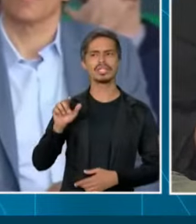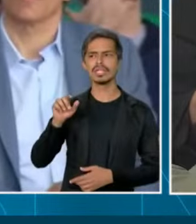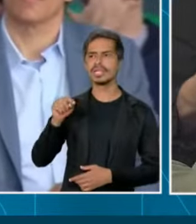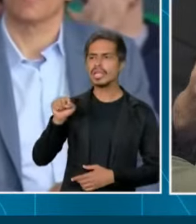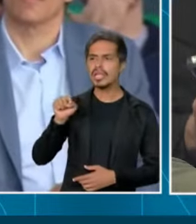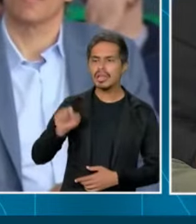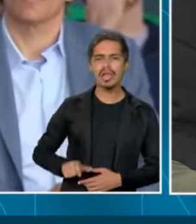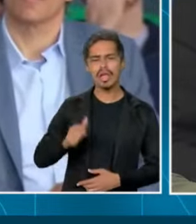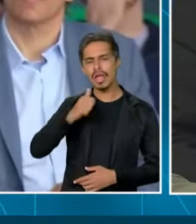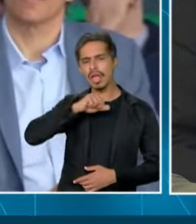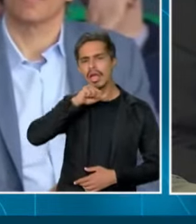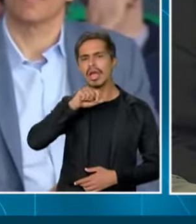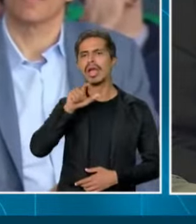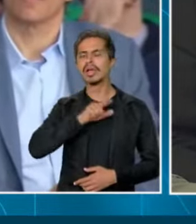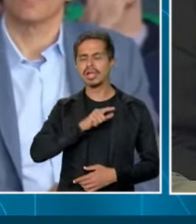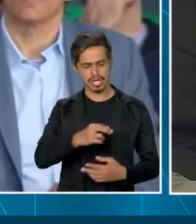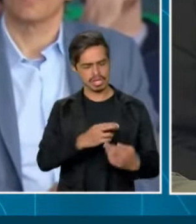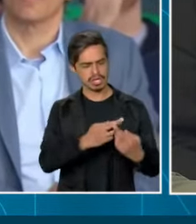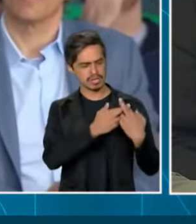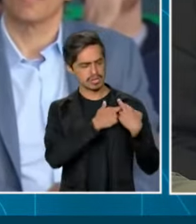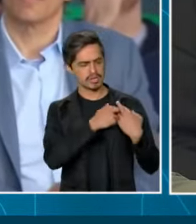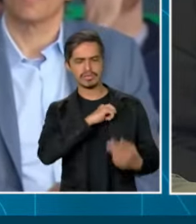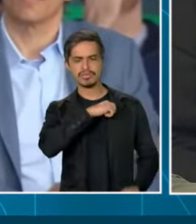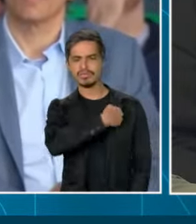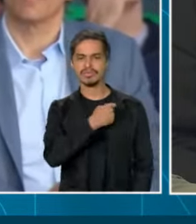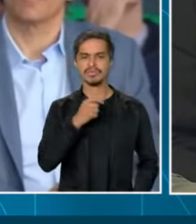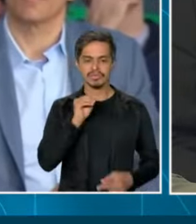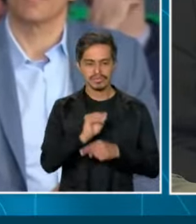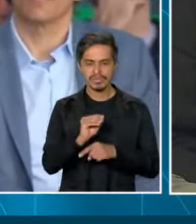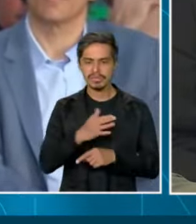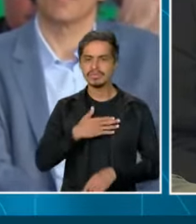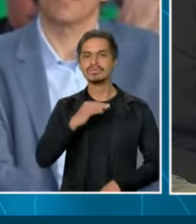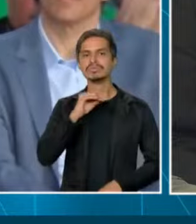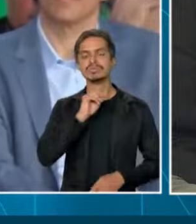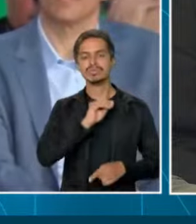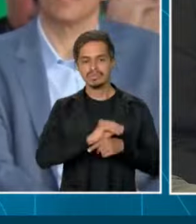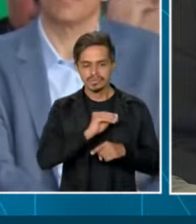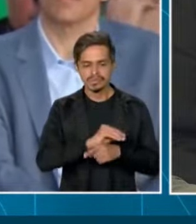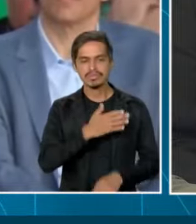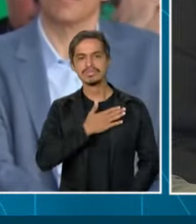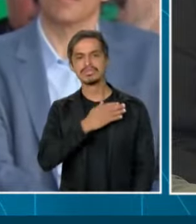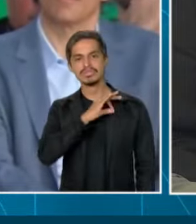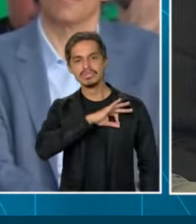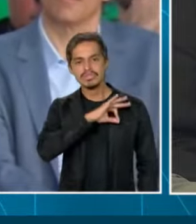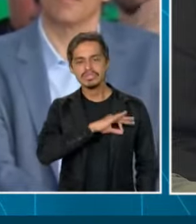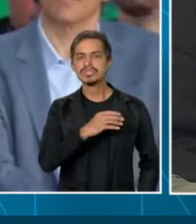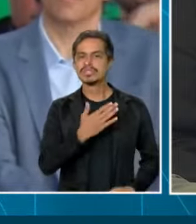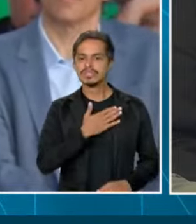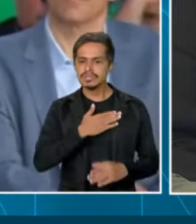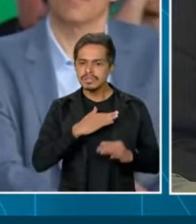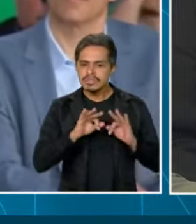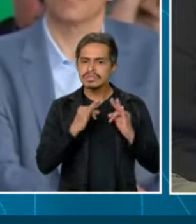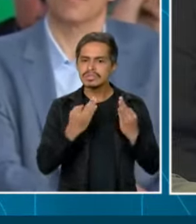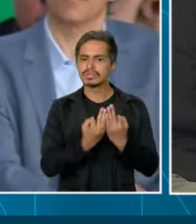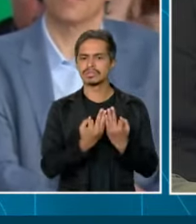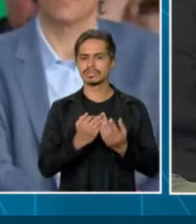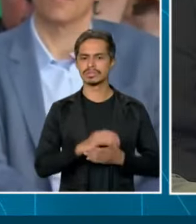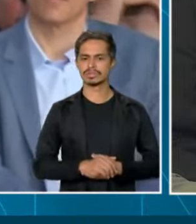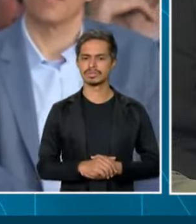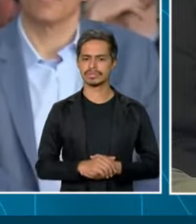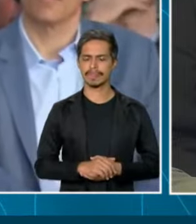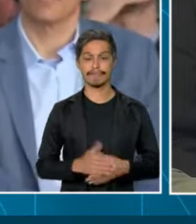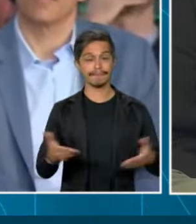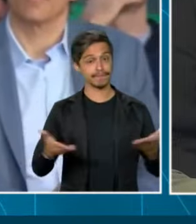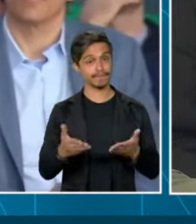do Lula e o próprio governo entra ali num modo de desespero depois da fala, eu não duvido nada que daqui a um ou dois eventos públicos aí o